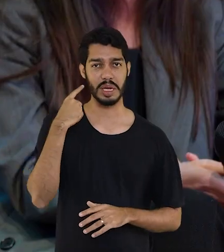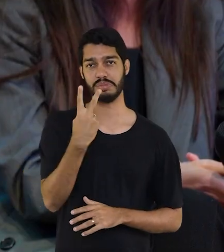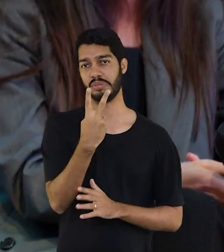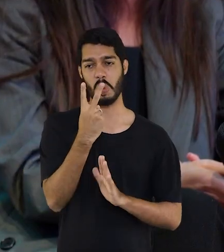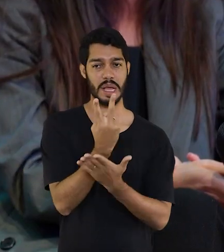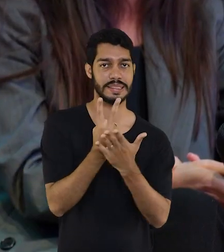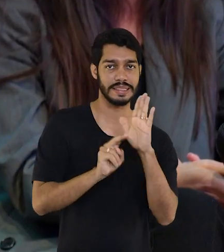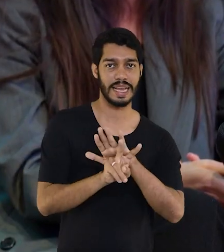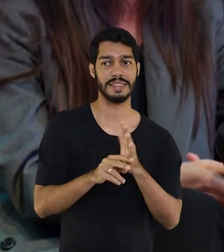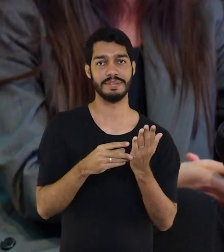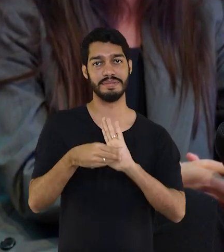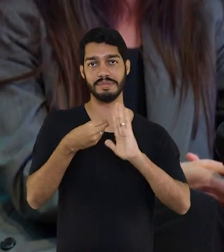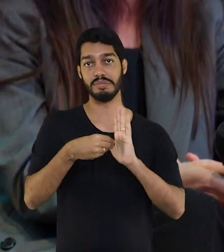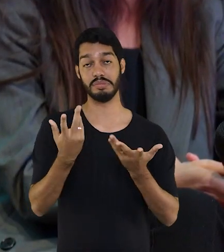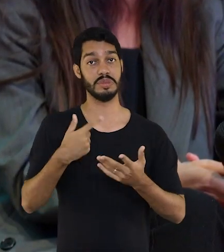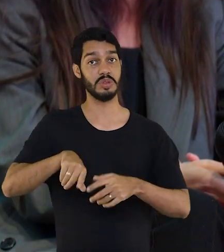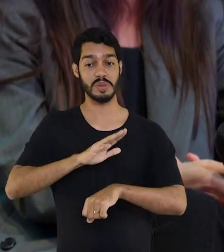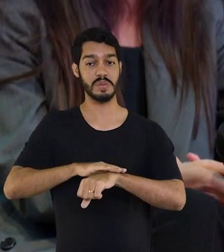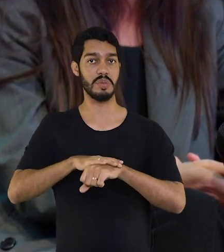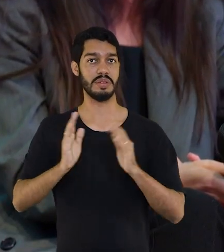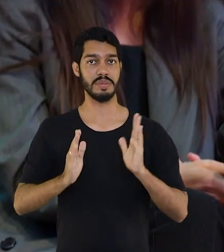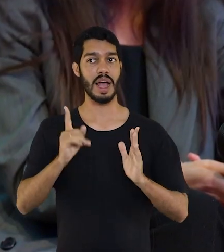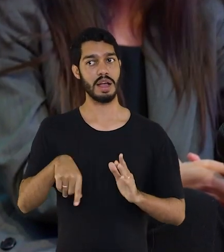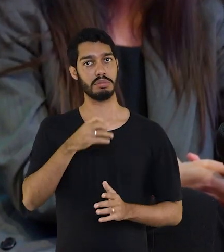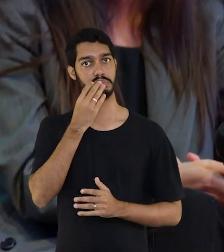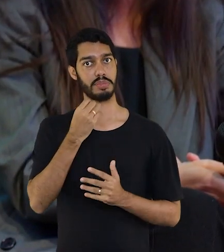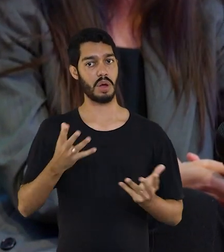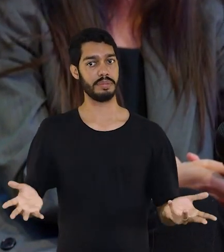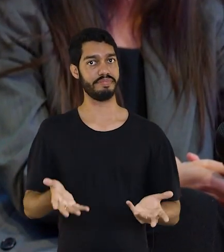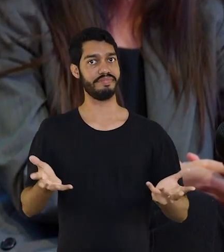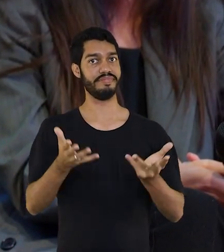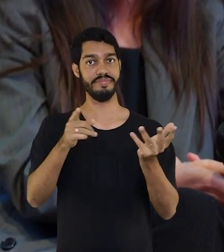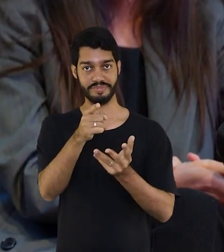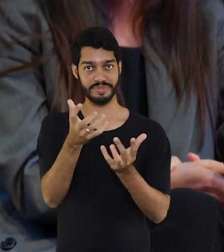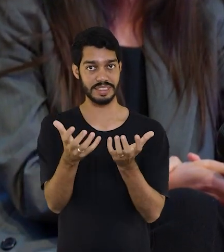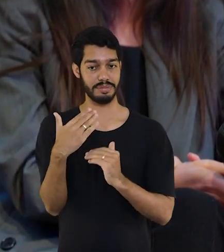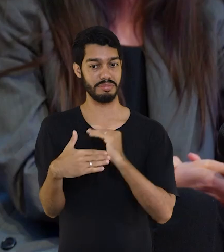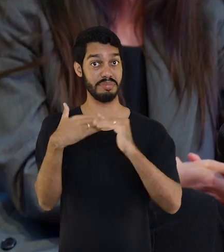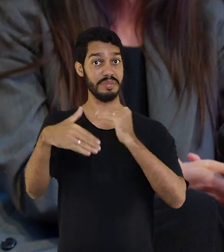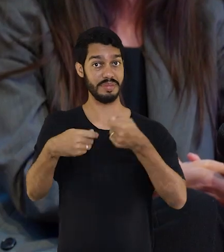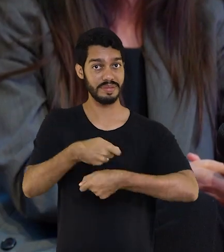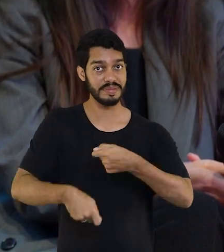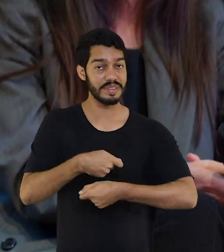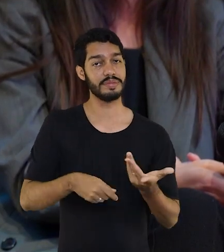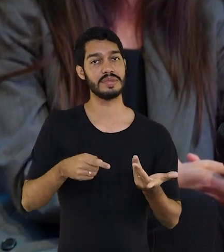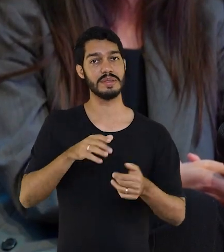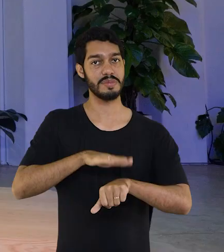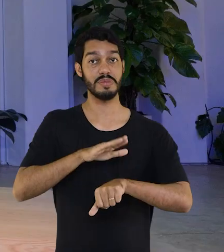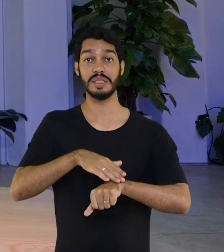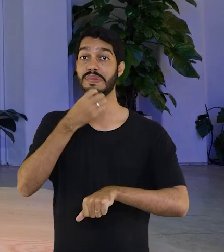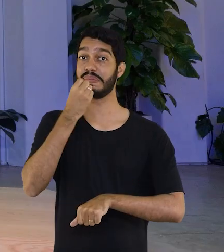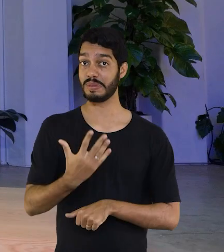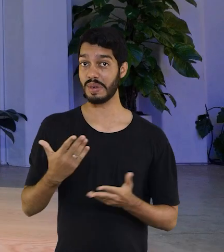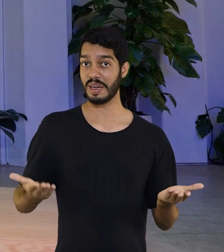publicitários, 2 advogados, dá para fazer qualquer coisa. Então, essa é a mensagem aqui. A gente está numa época muito, muito, muito encorajadora para quem quer construir negócios.